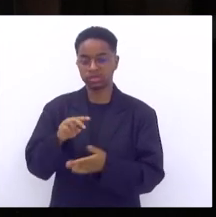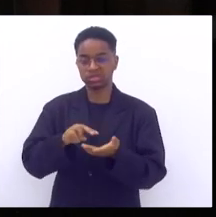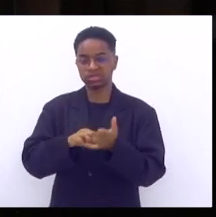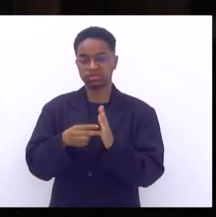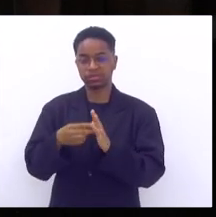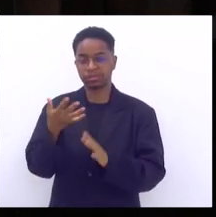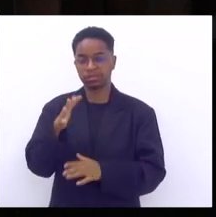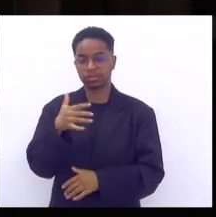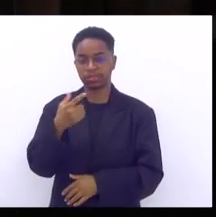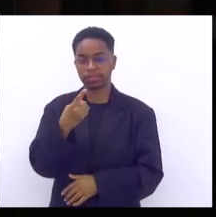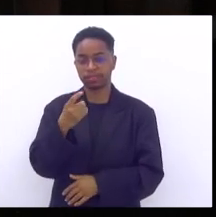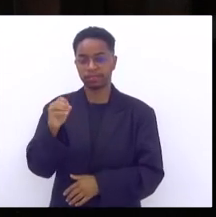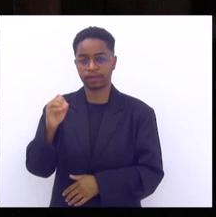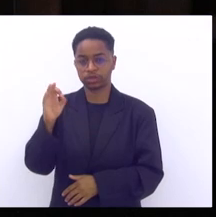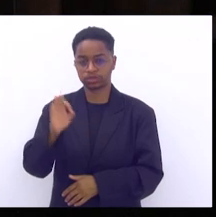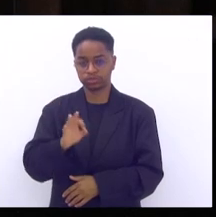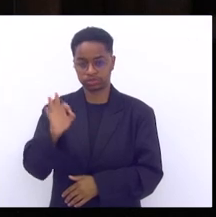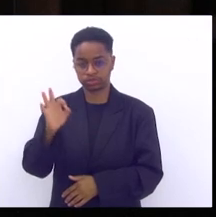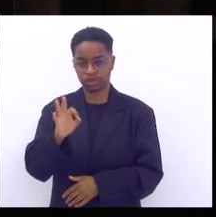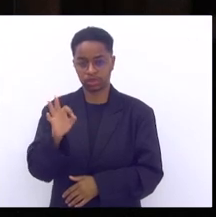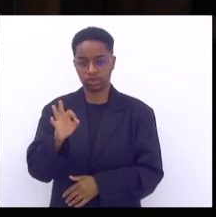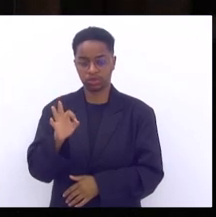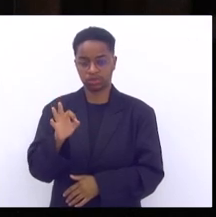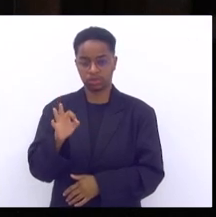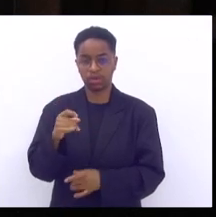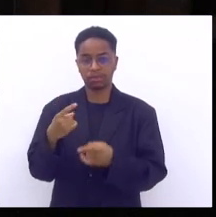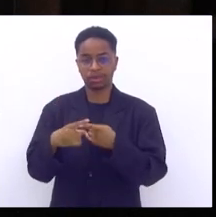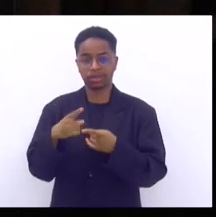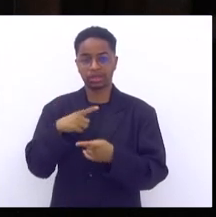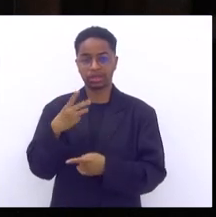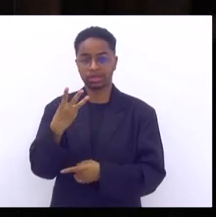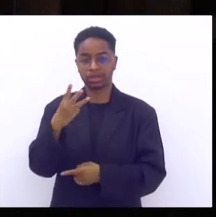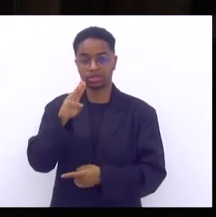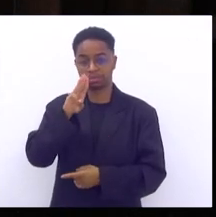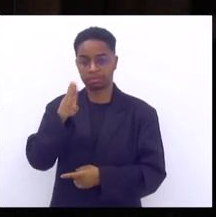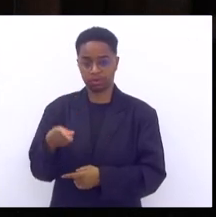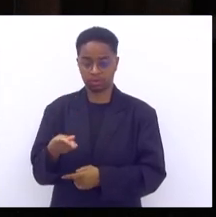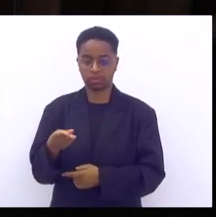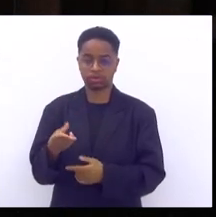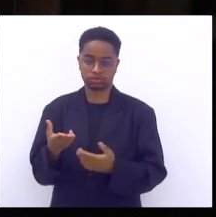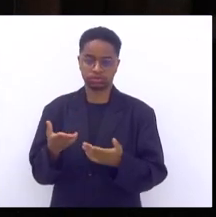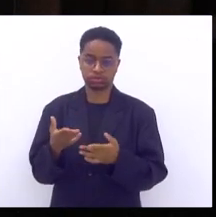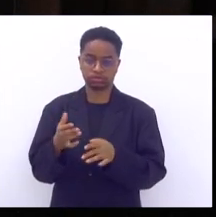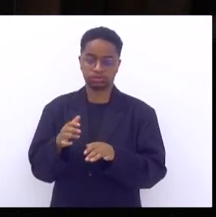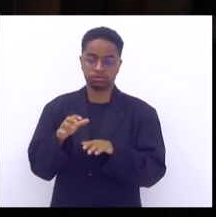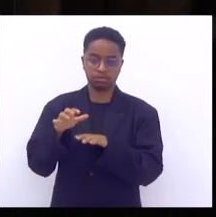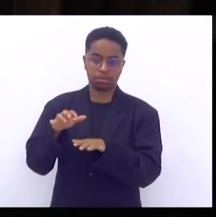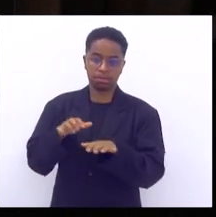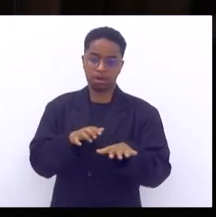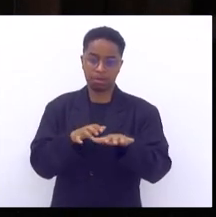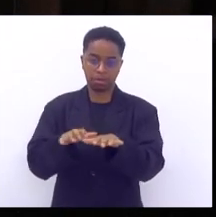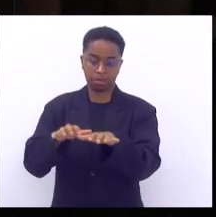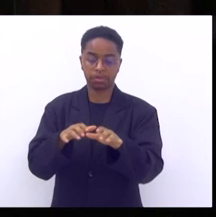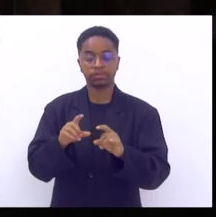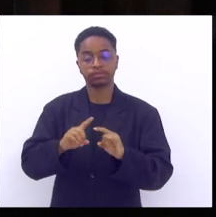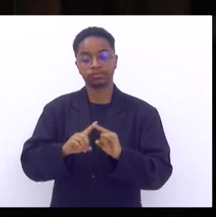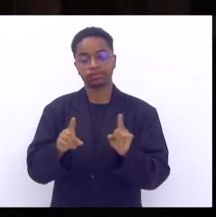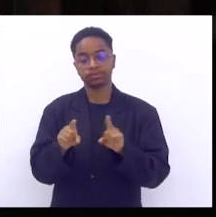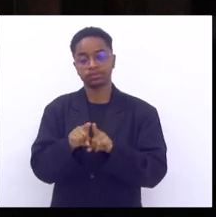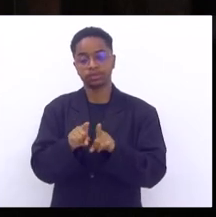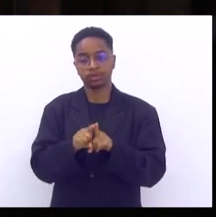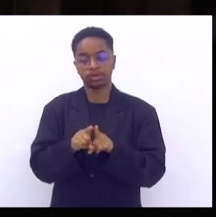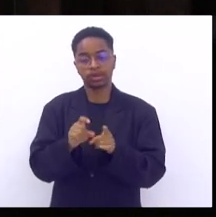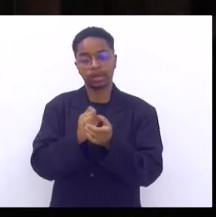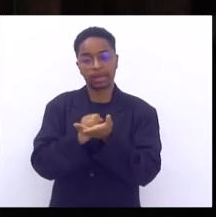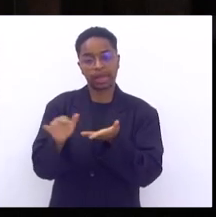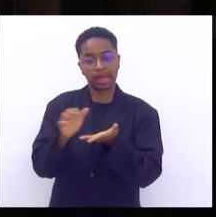aproximadamente 10% da nossa frota, que é de 3 milhões de veículos. E irá, estimadamente,